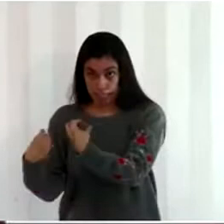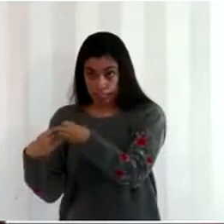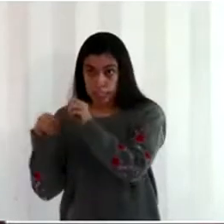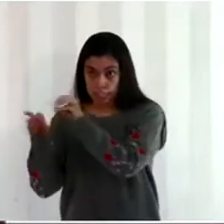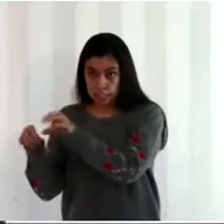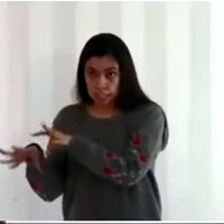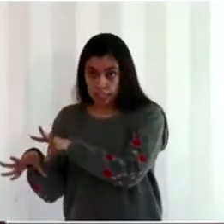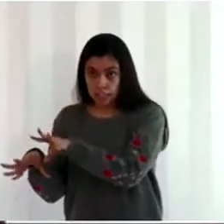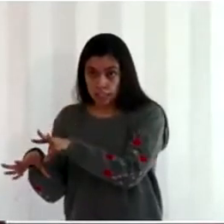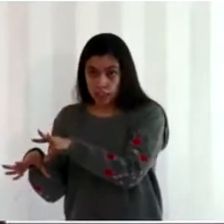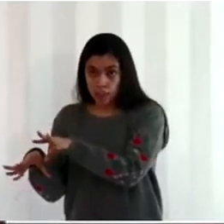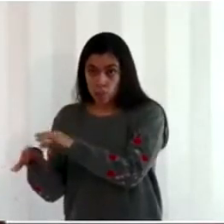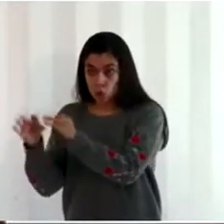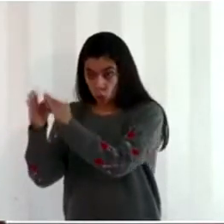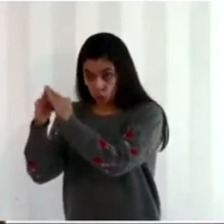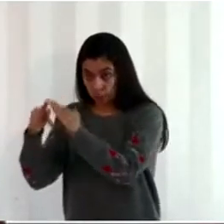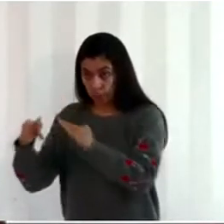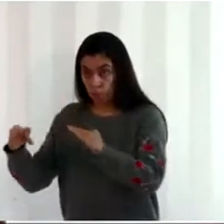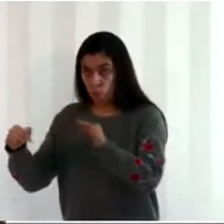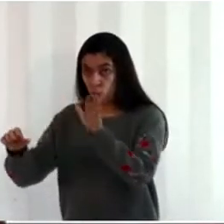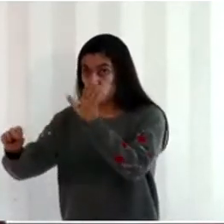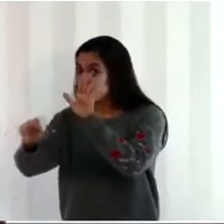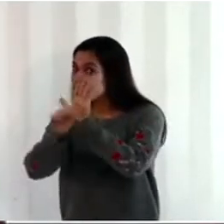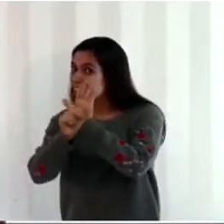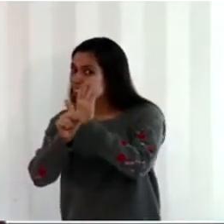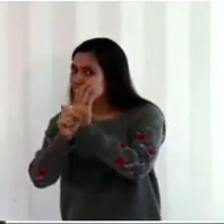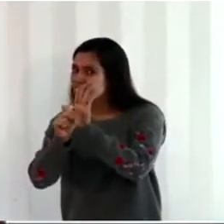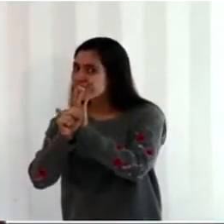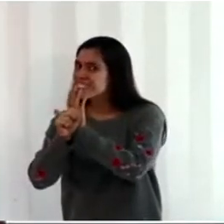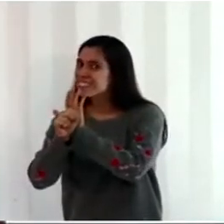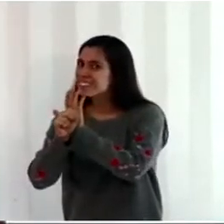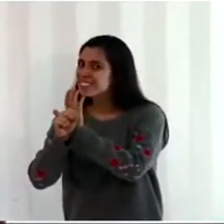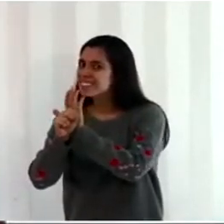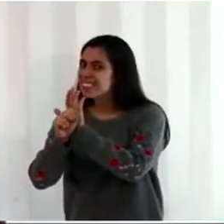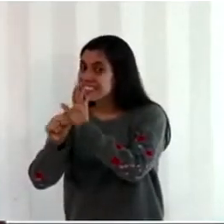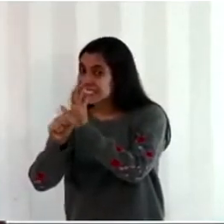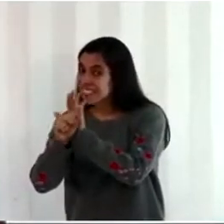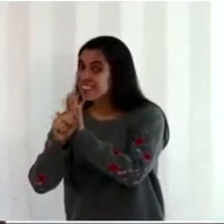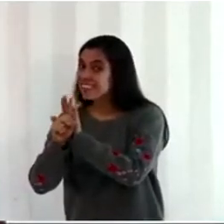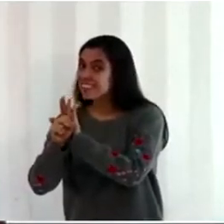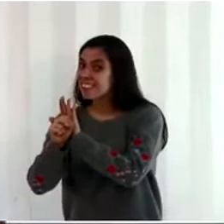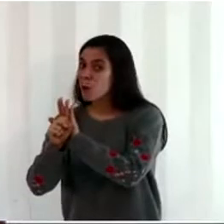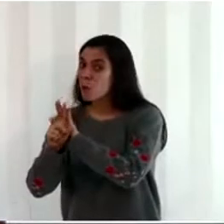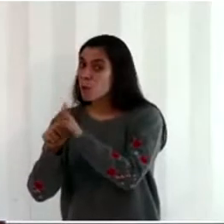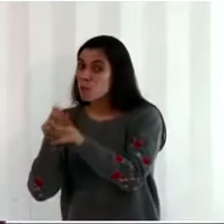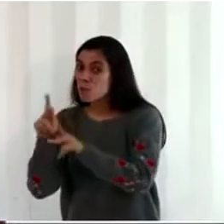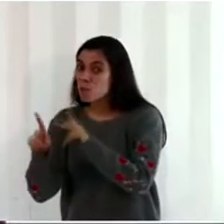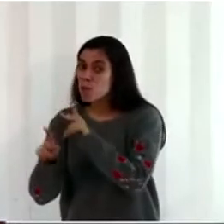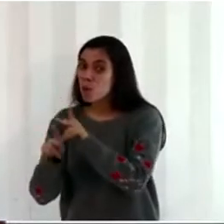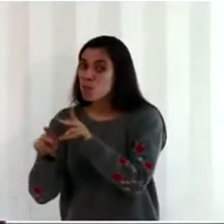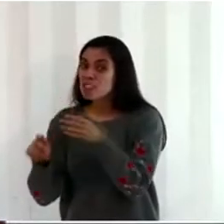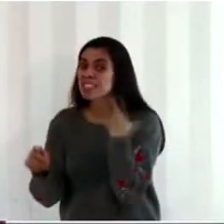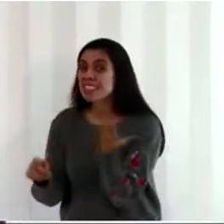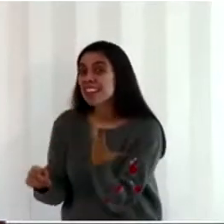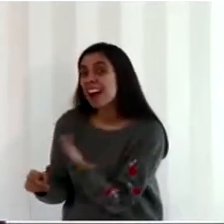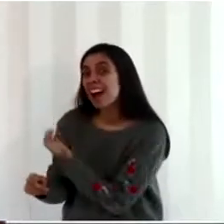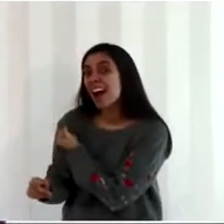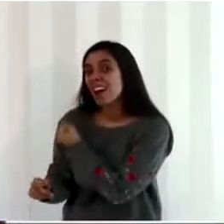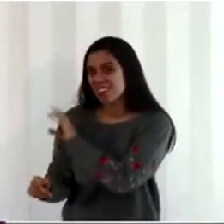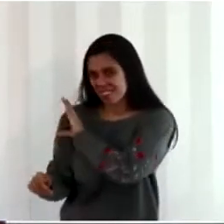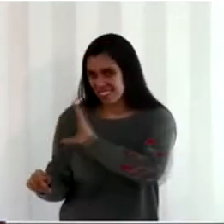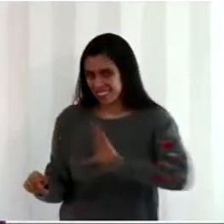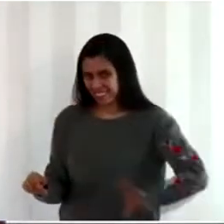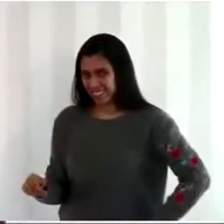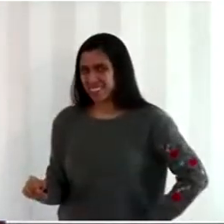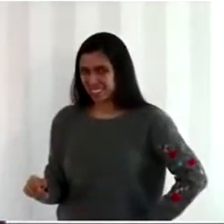dirigindo agora à classe sacerdotal, e lembrando que eles precisavam tomar um cuidado, e ele está agora fazendo como que uma